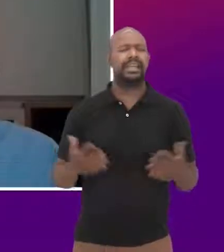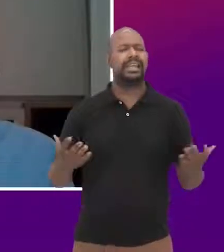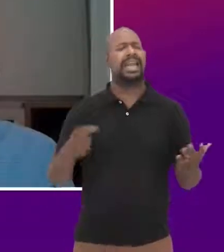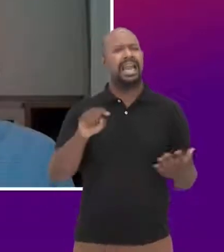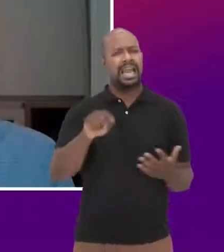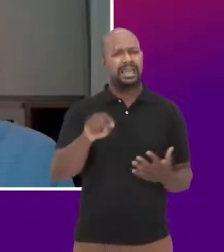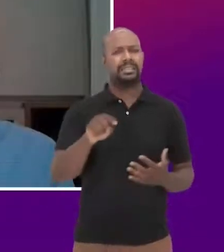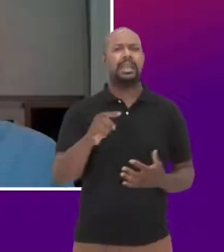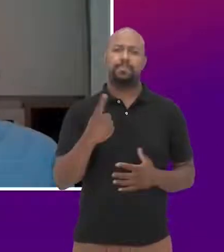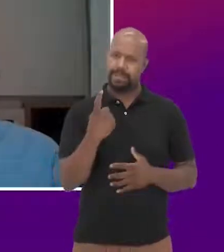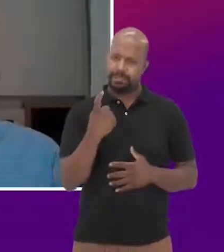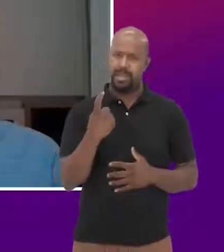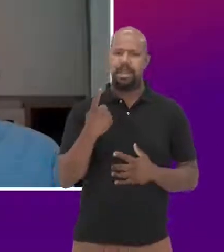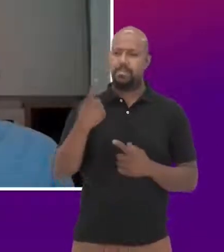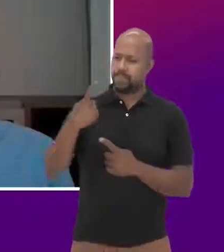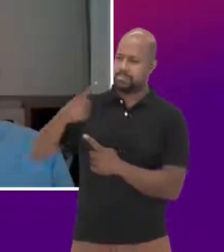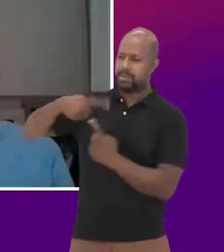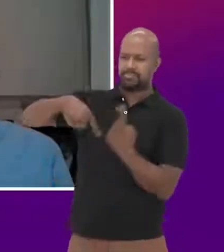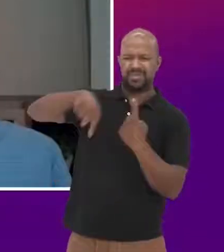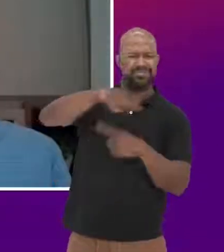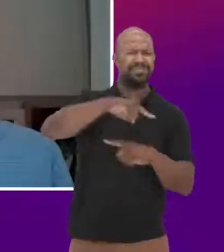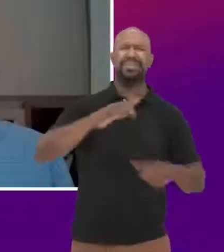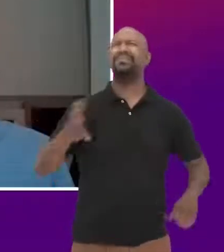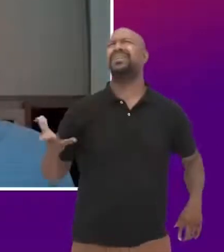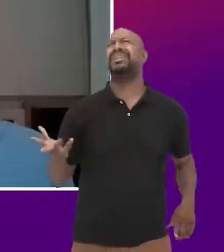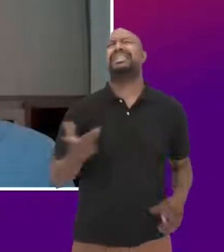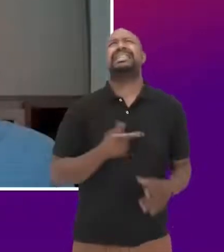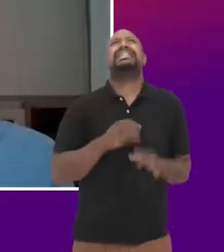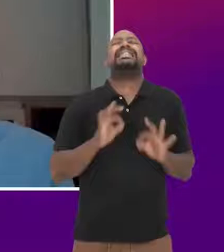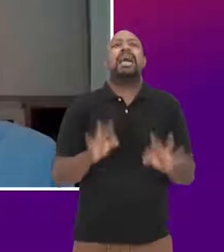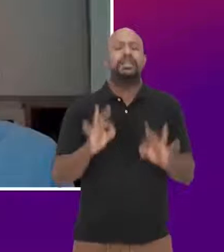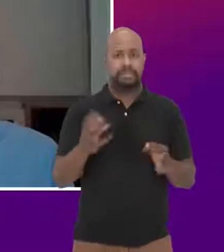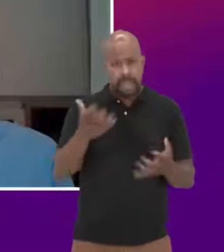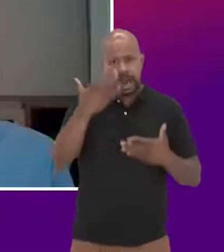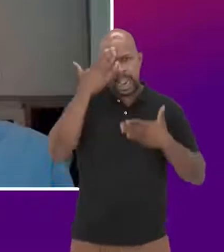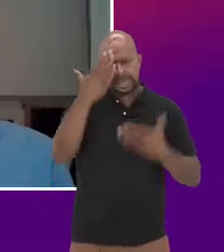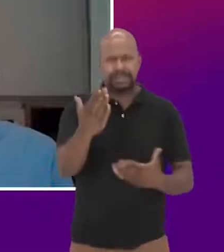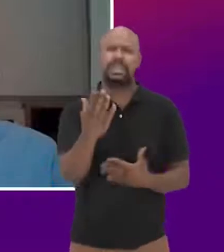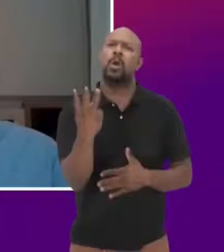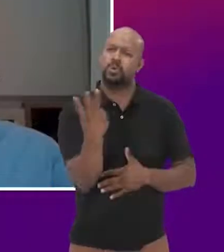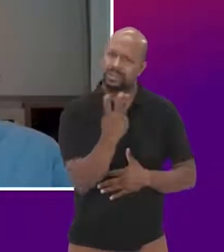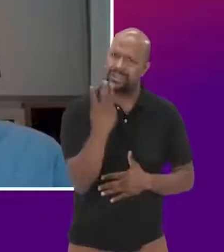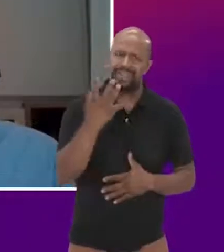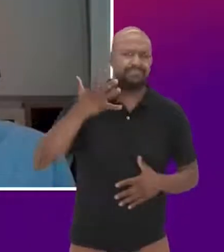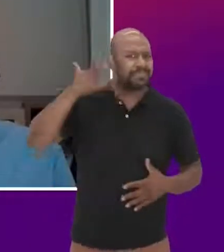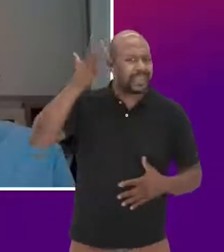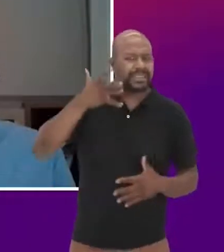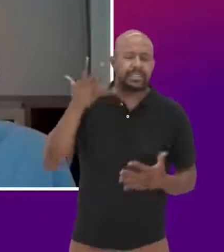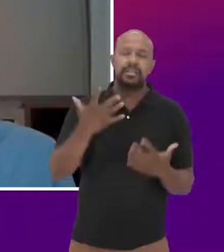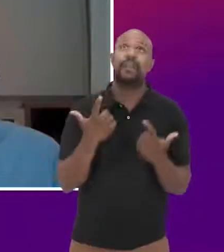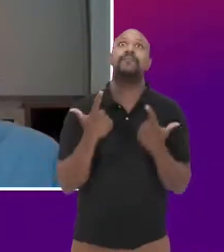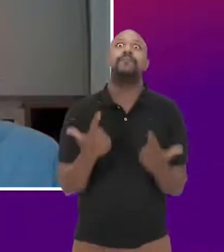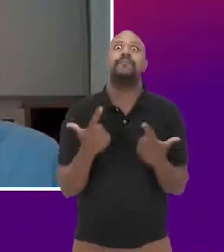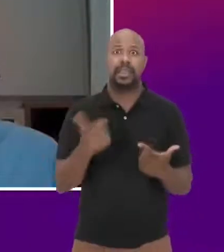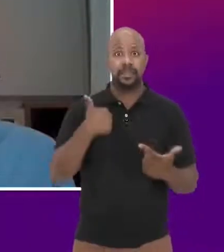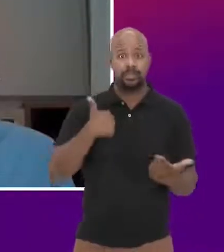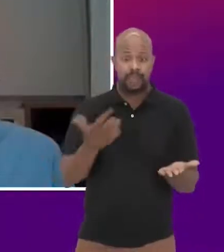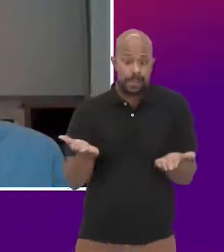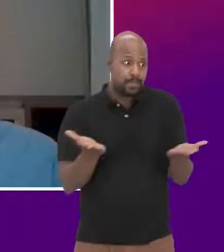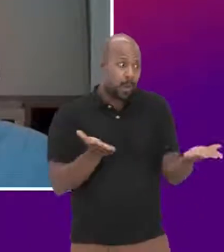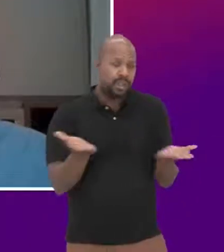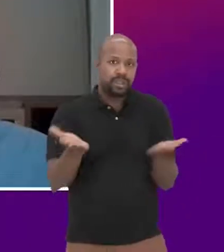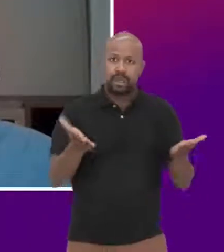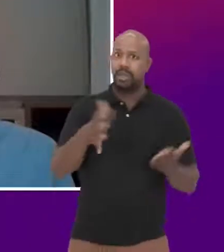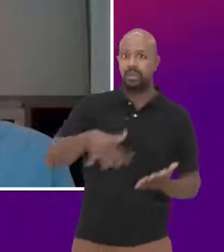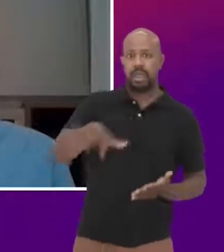Essa primeira rodada foi absolutamente fantástica. Eu quero agradecer aos 3 palestrantes o privilégio de eu estar moderando